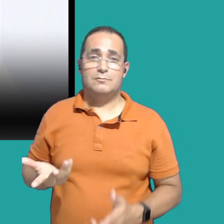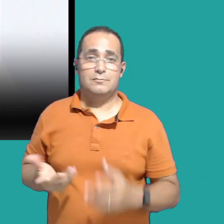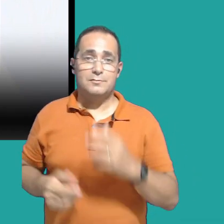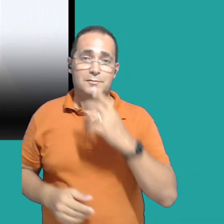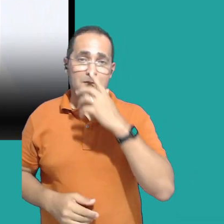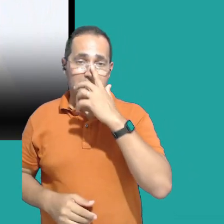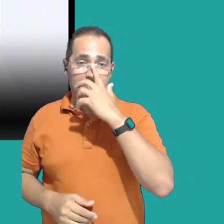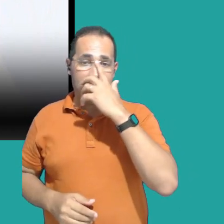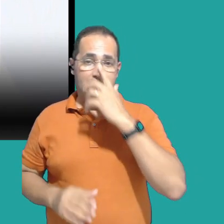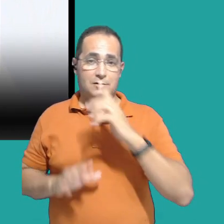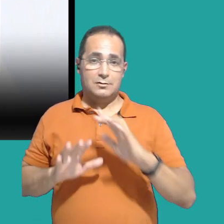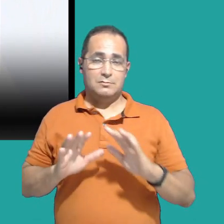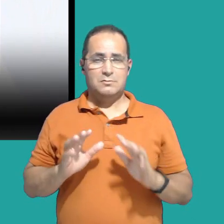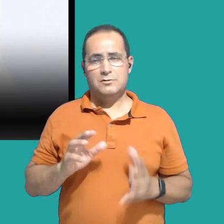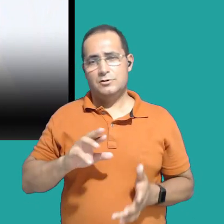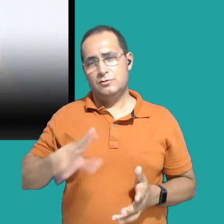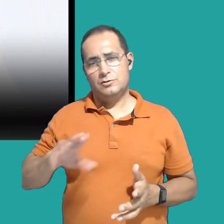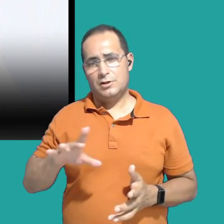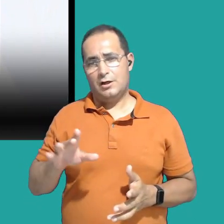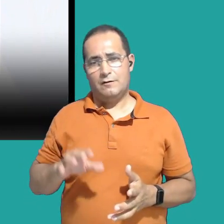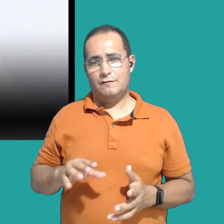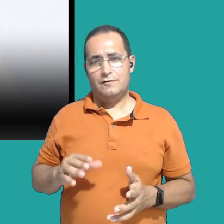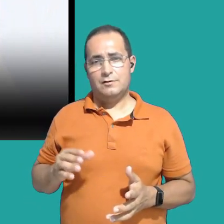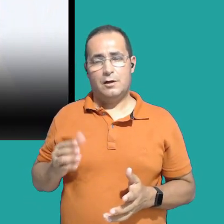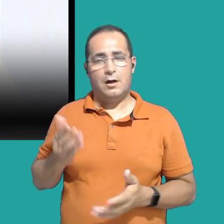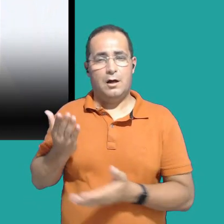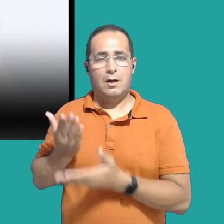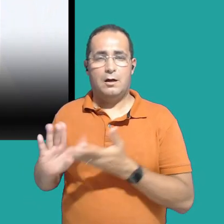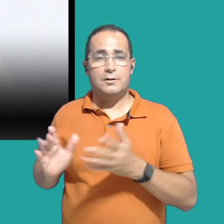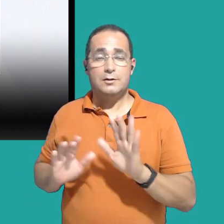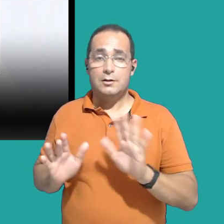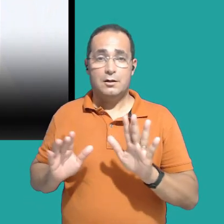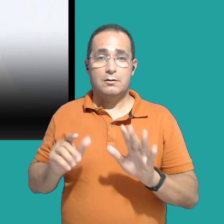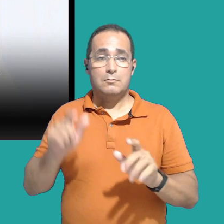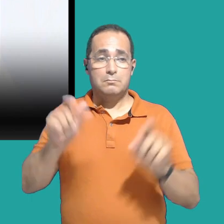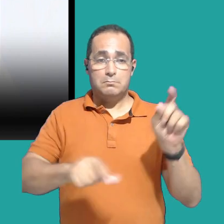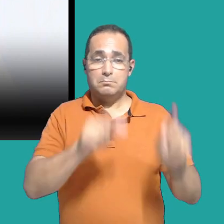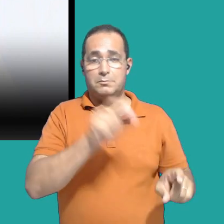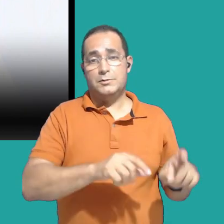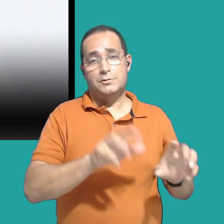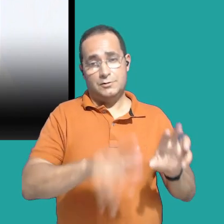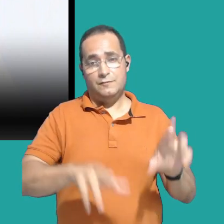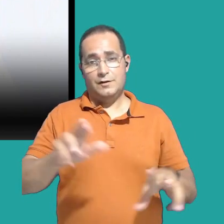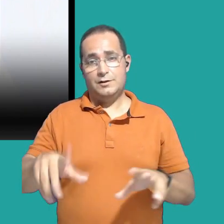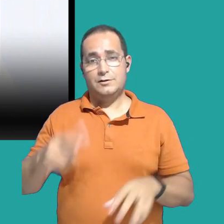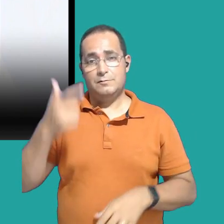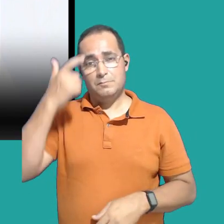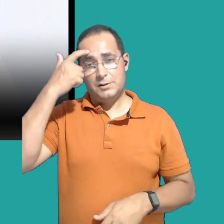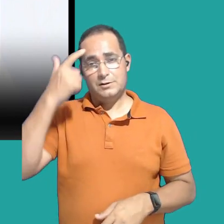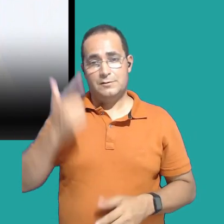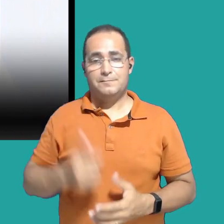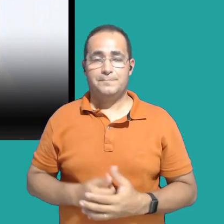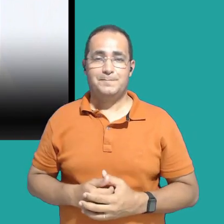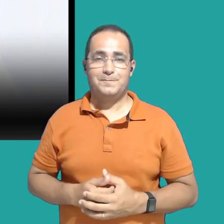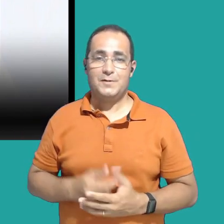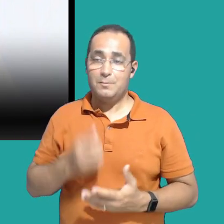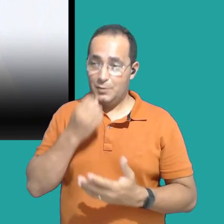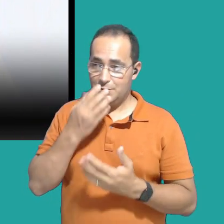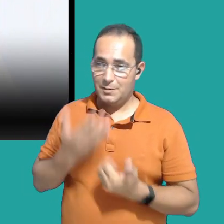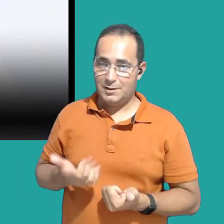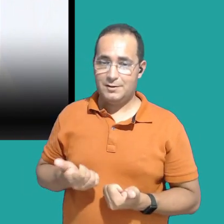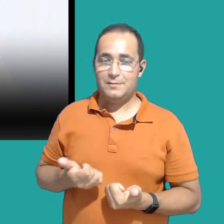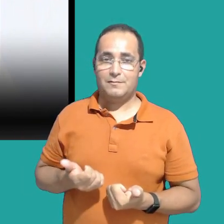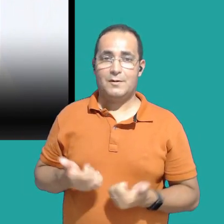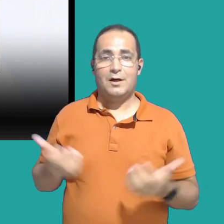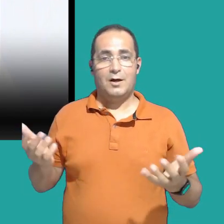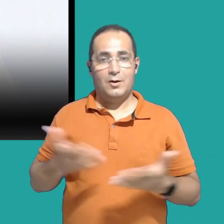pessoa. Então é uma coisa bem pessoal essa coisa. Mas que não deve ser ignorada, assim, porque tem vários tipos de público, né?